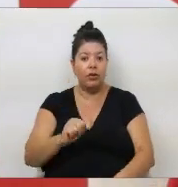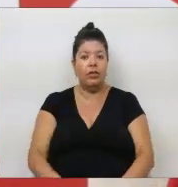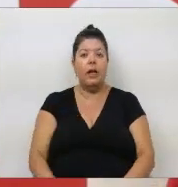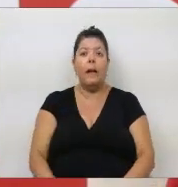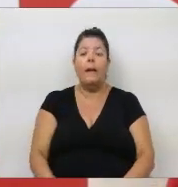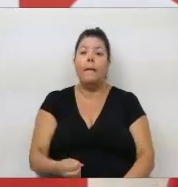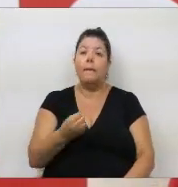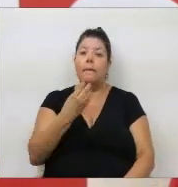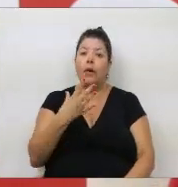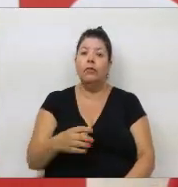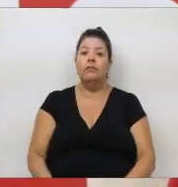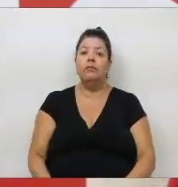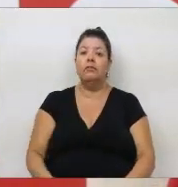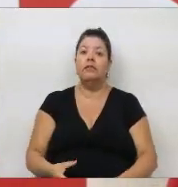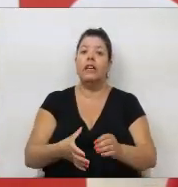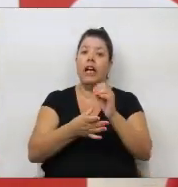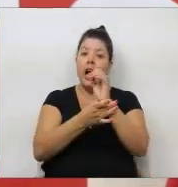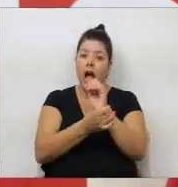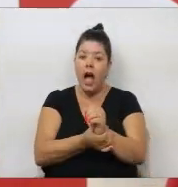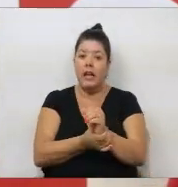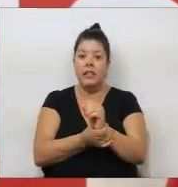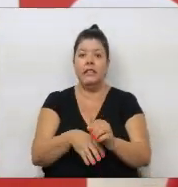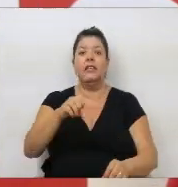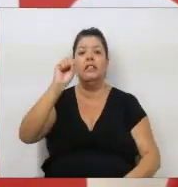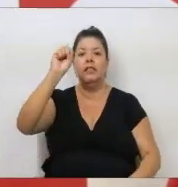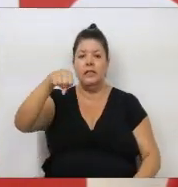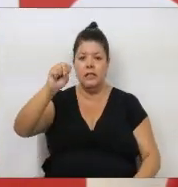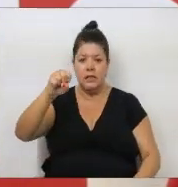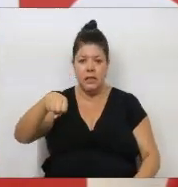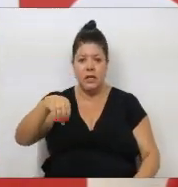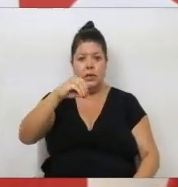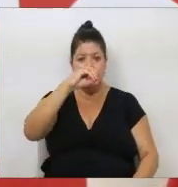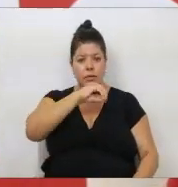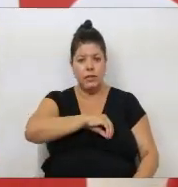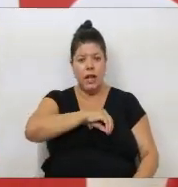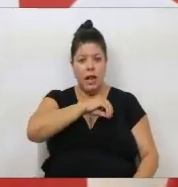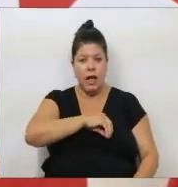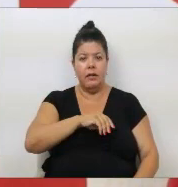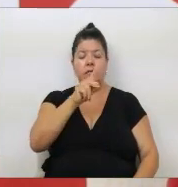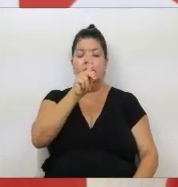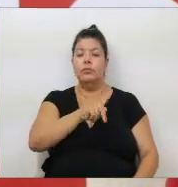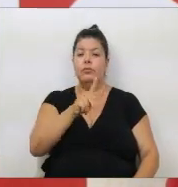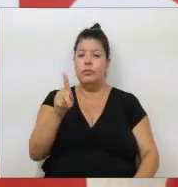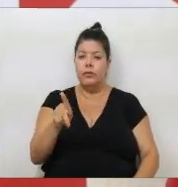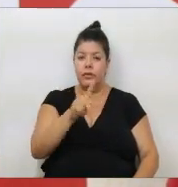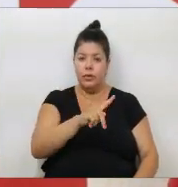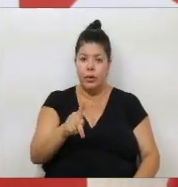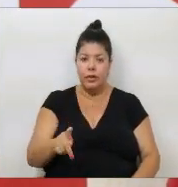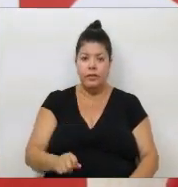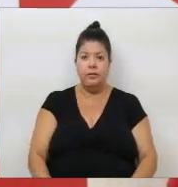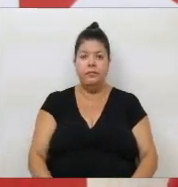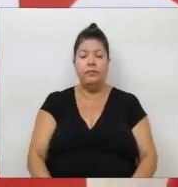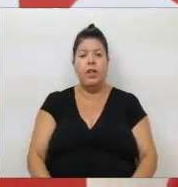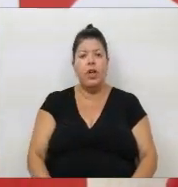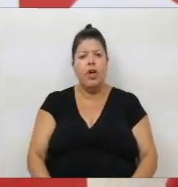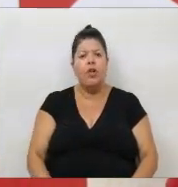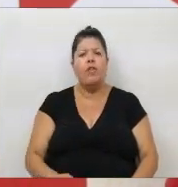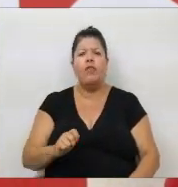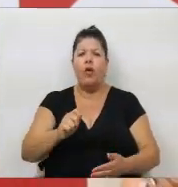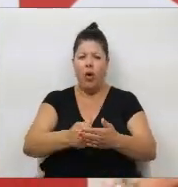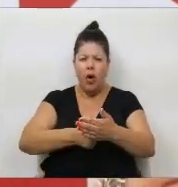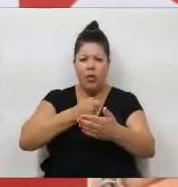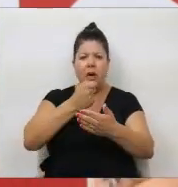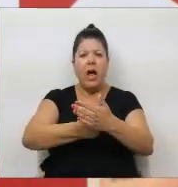nosso compromisso é garantir, sim, o piso salarial do magistério. certo? Isso foi uma luta e foi